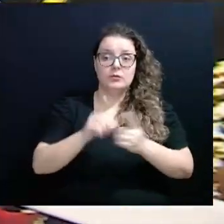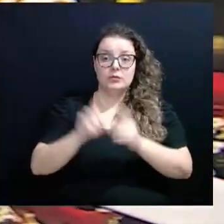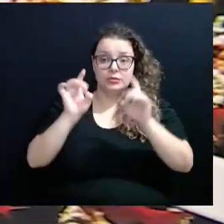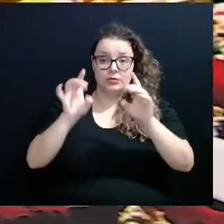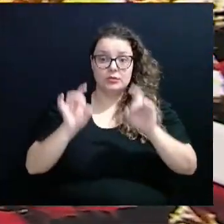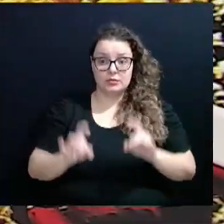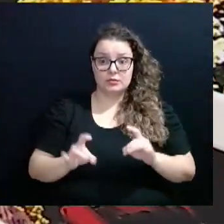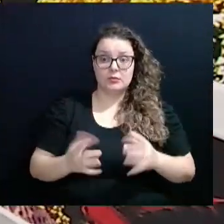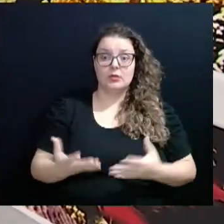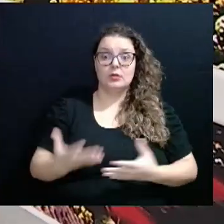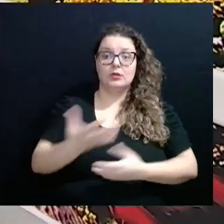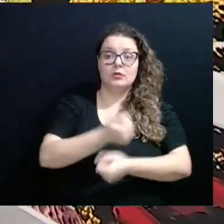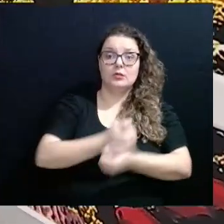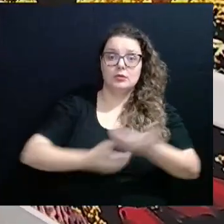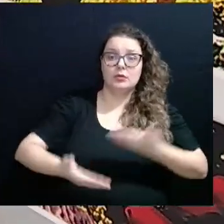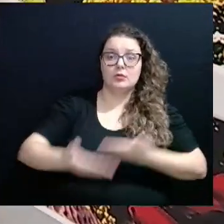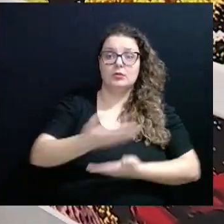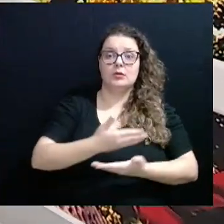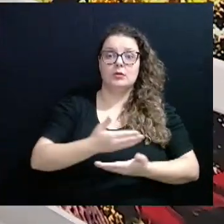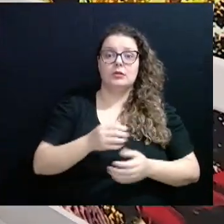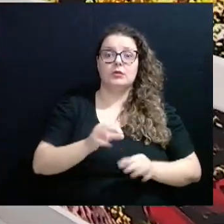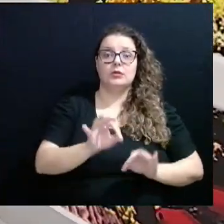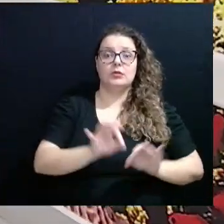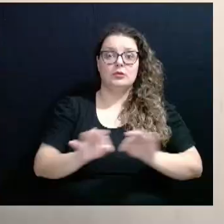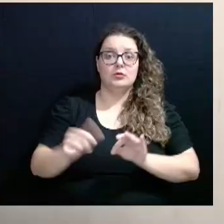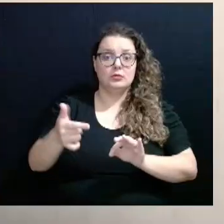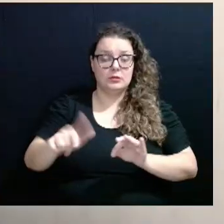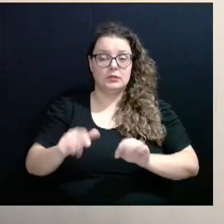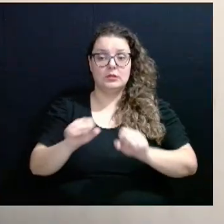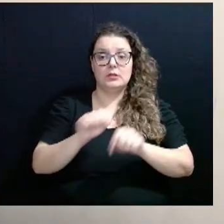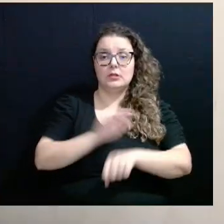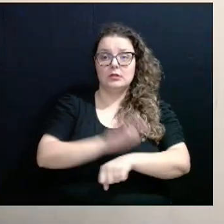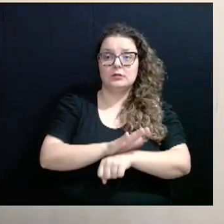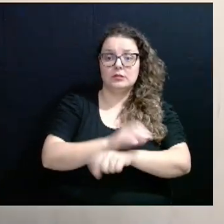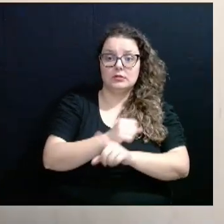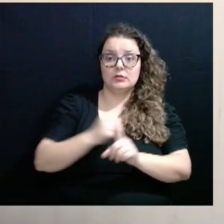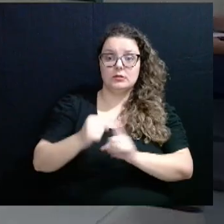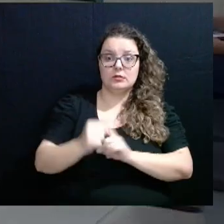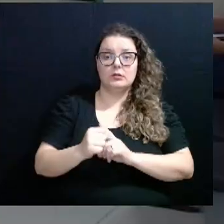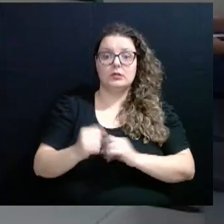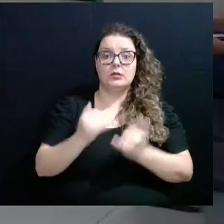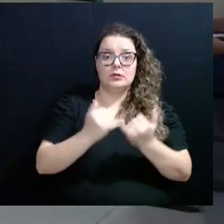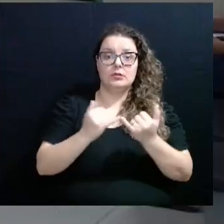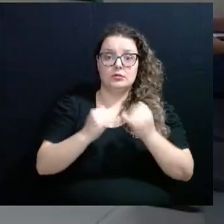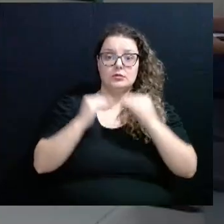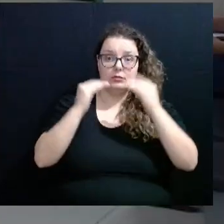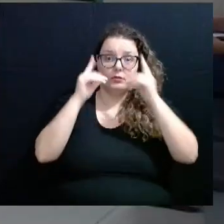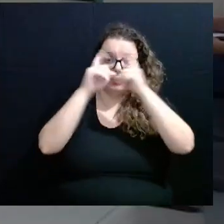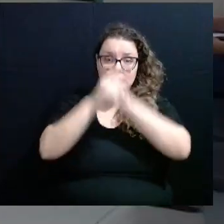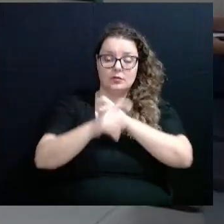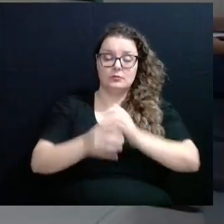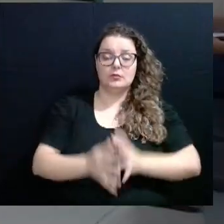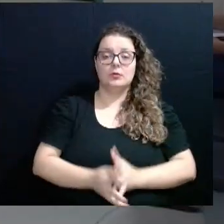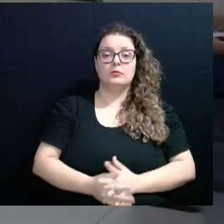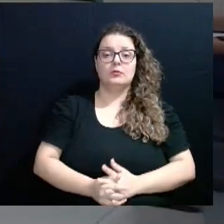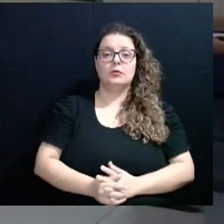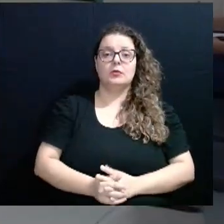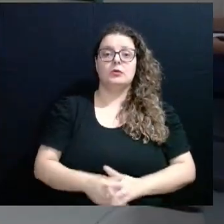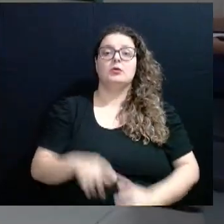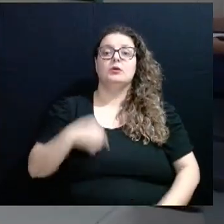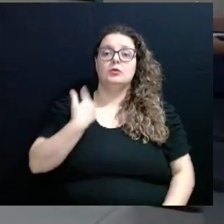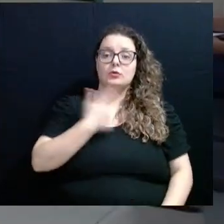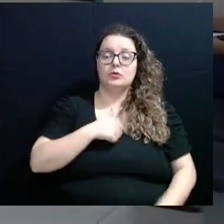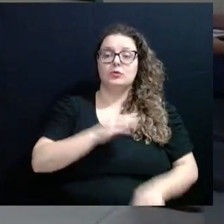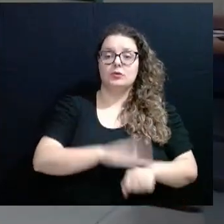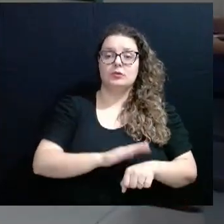integra o processo de reordenamento da assistência em saúde de média complexidade. A gente funciona aqui das 7 às